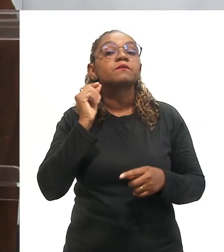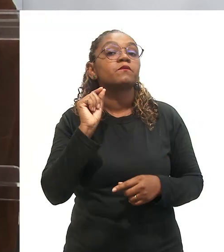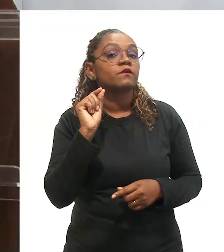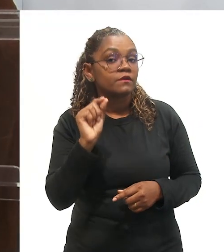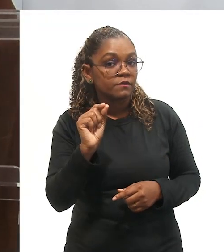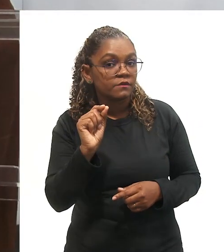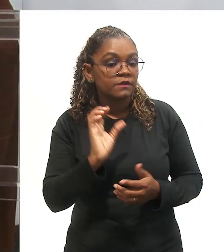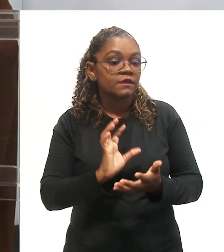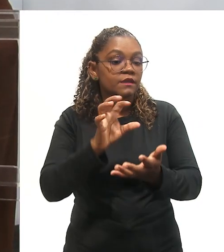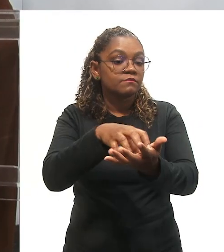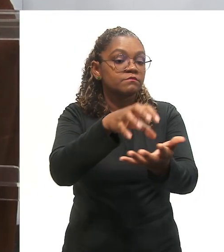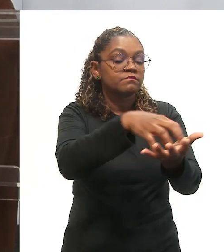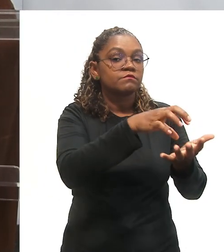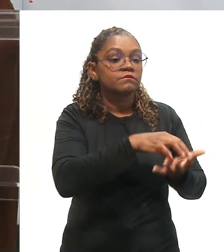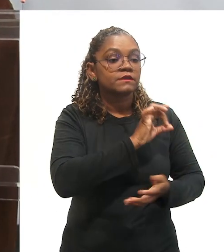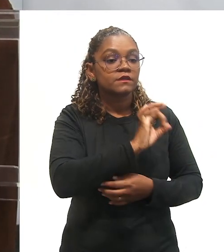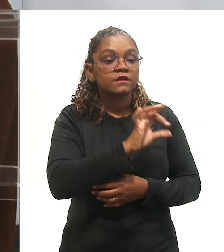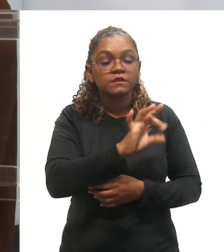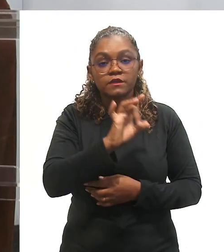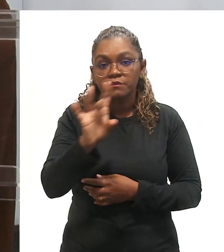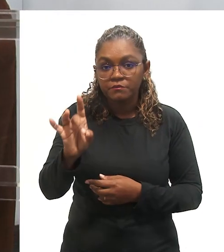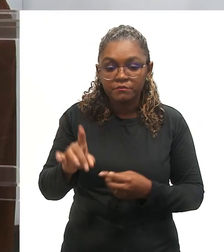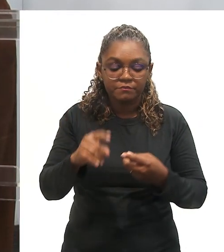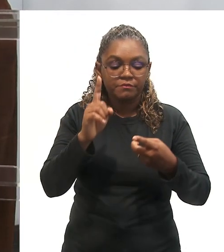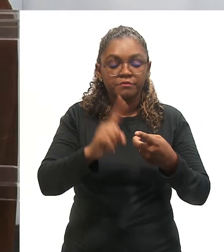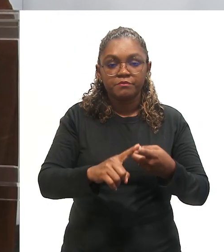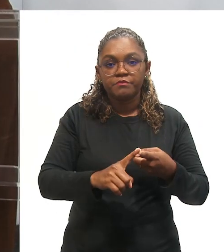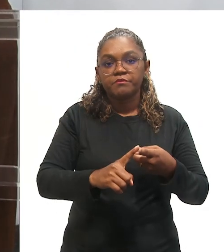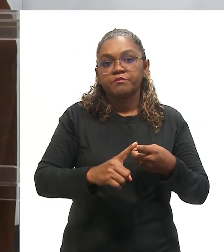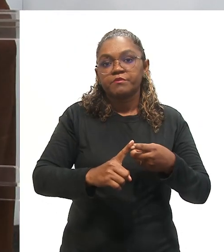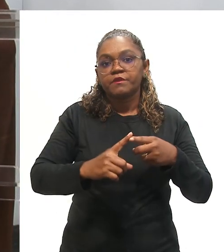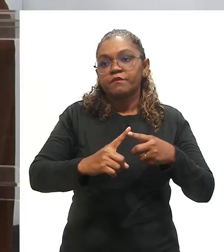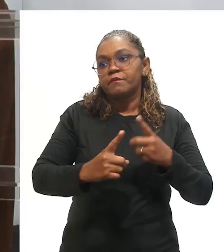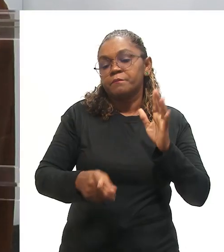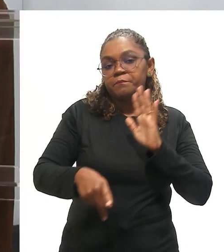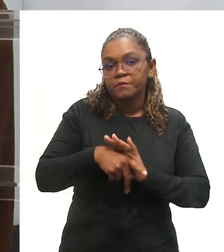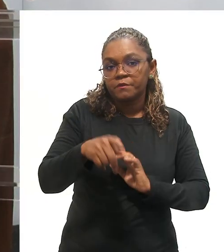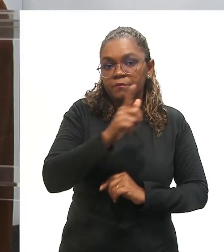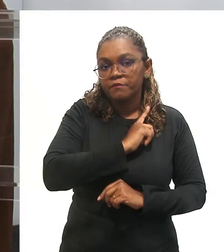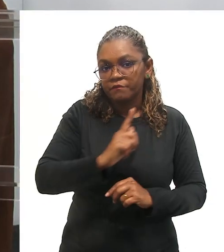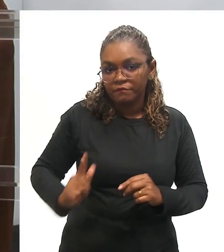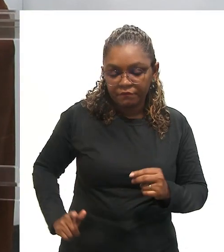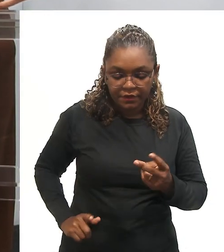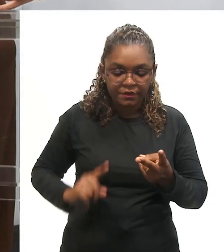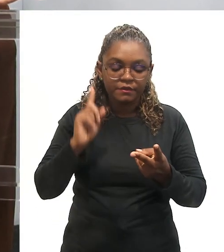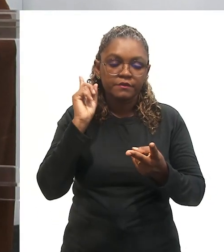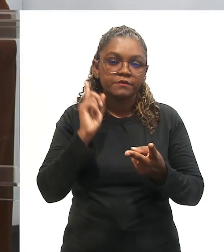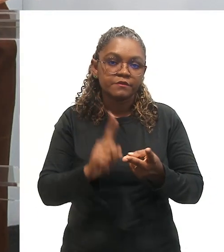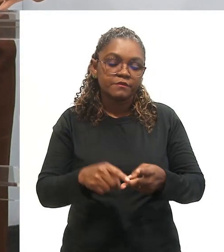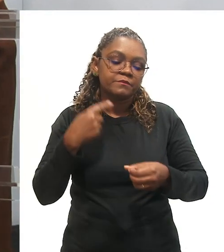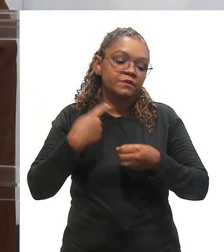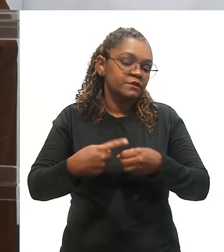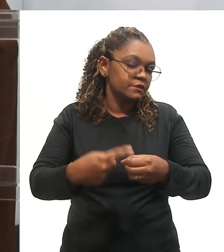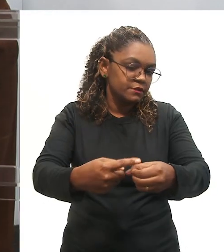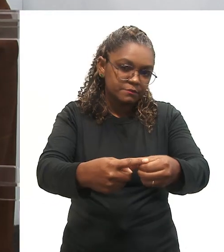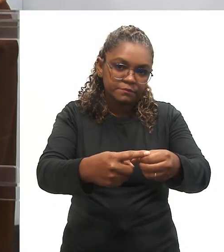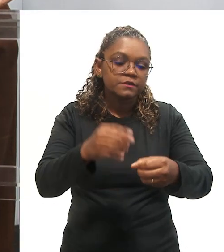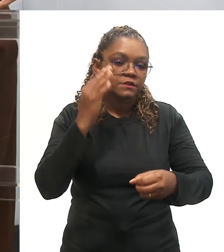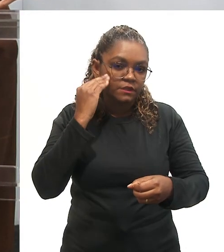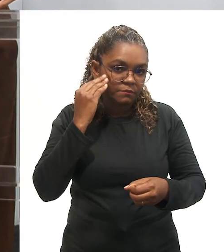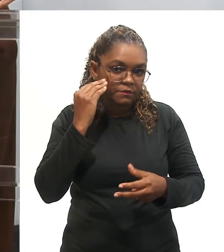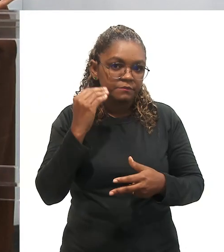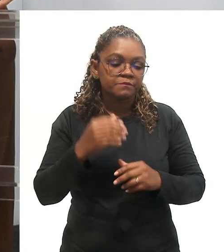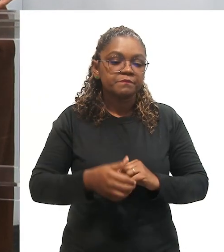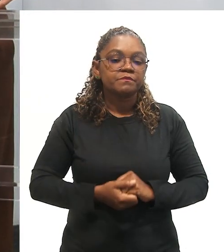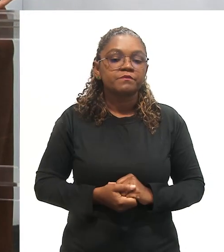unidade da federação, seja União, Estado, município, ele tem a sua forma, sua diretriz de estar